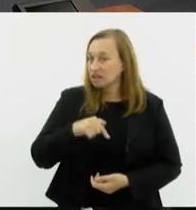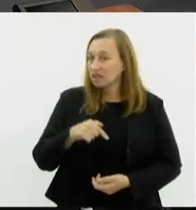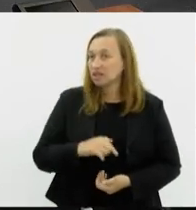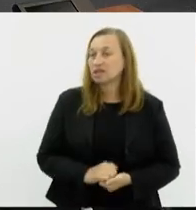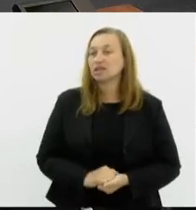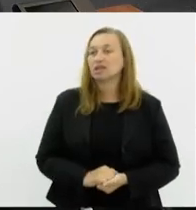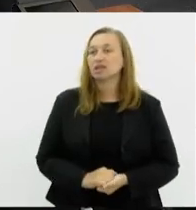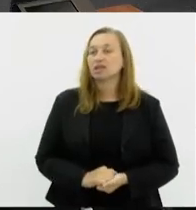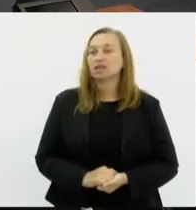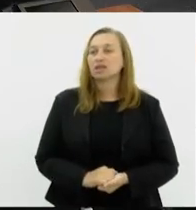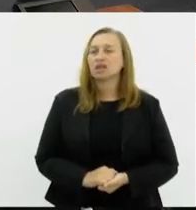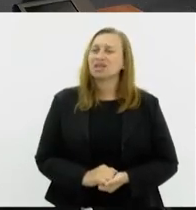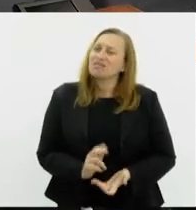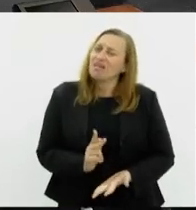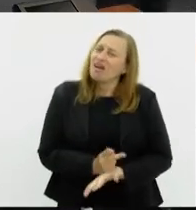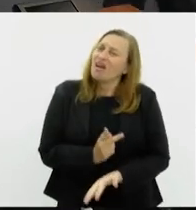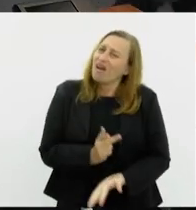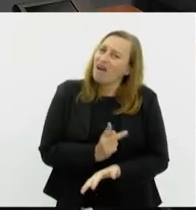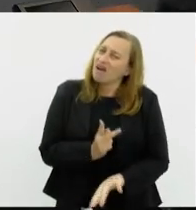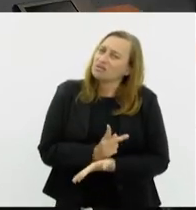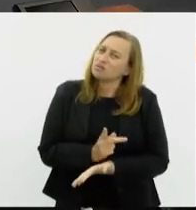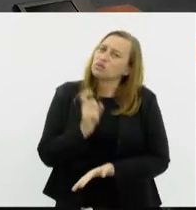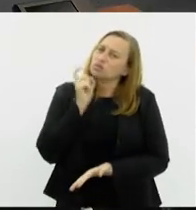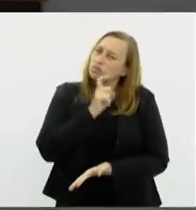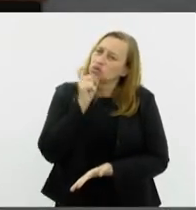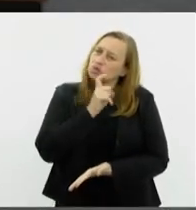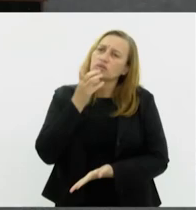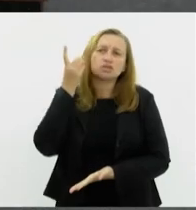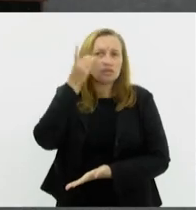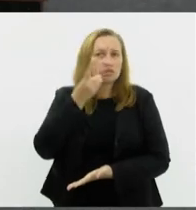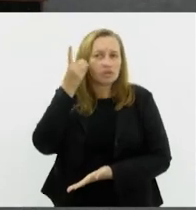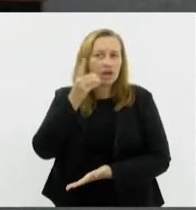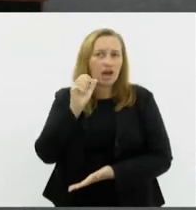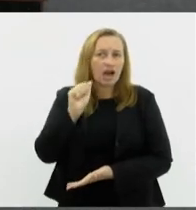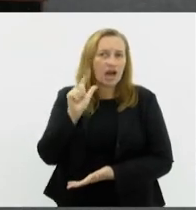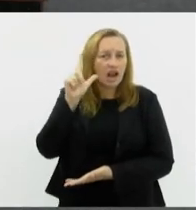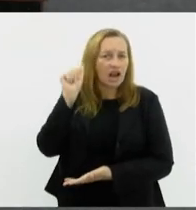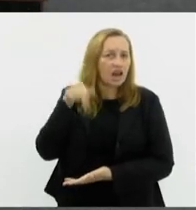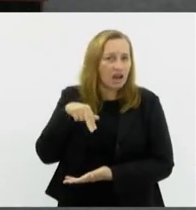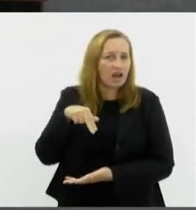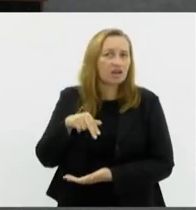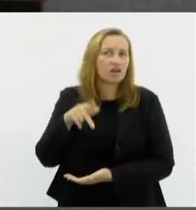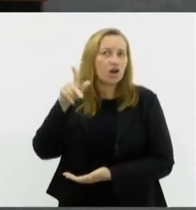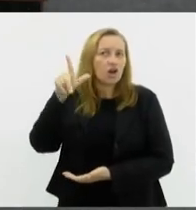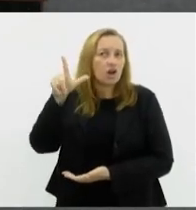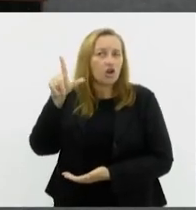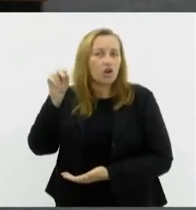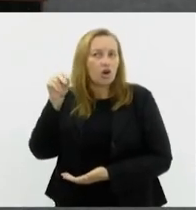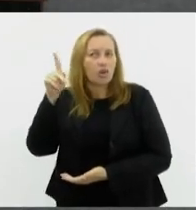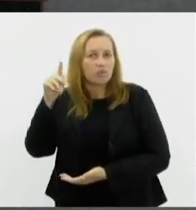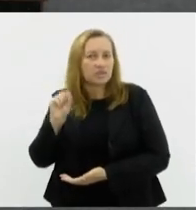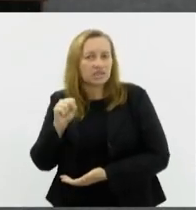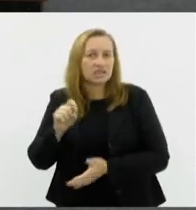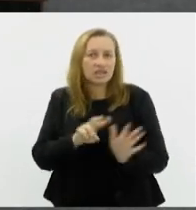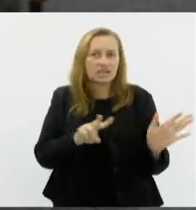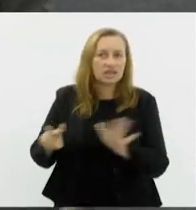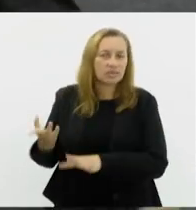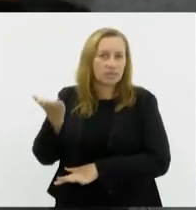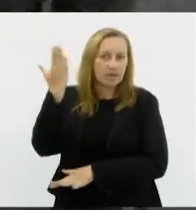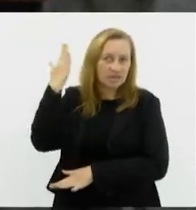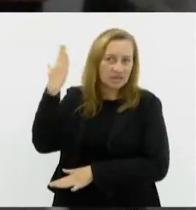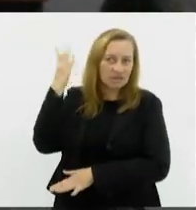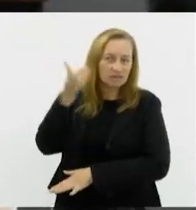forma errônea e mentirosa pelo deputado Alan Lopes. Na semana passada, o deputado Alan